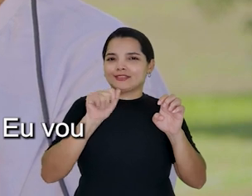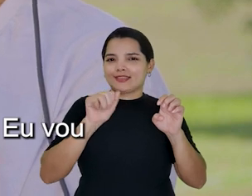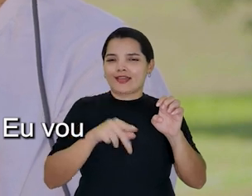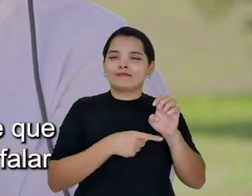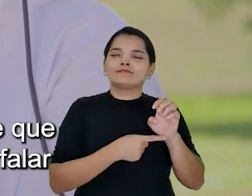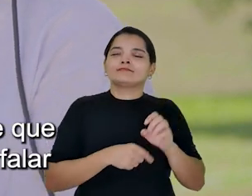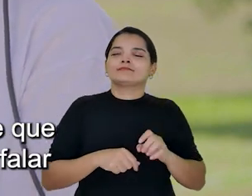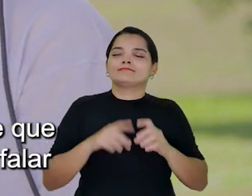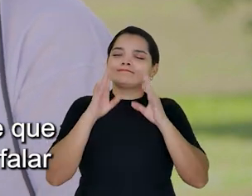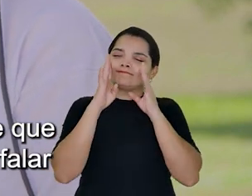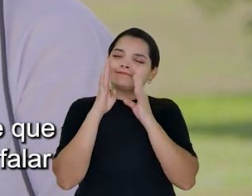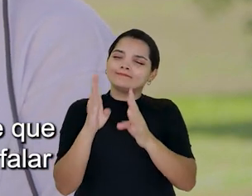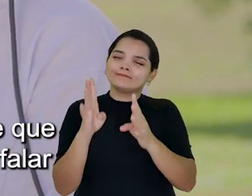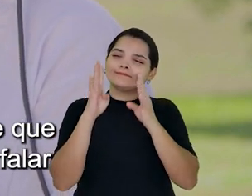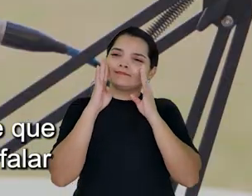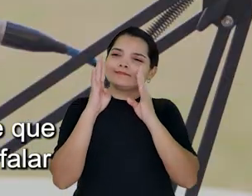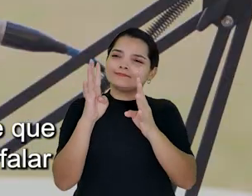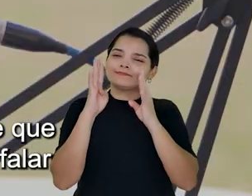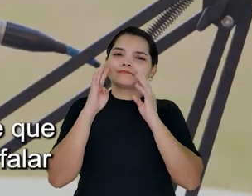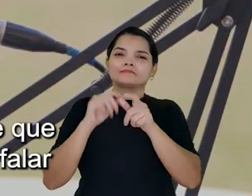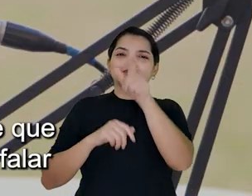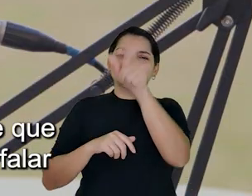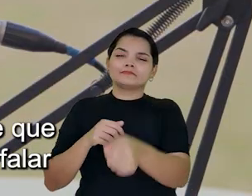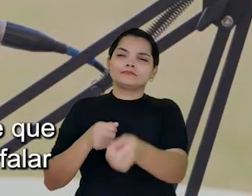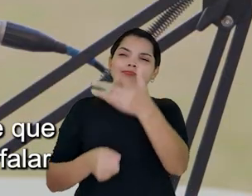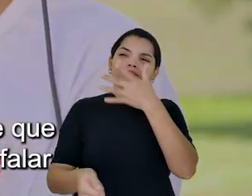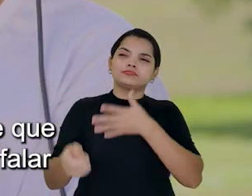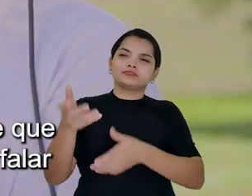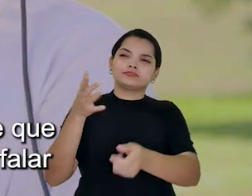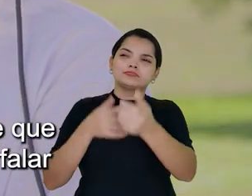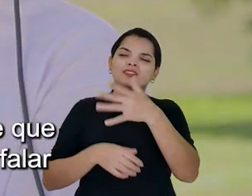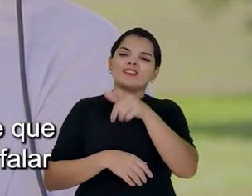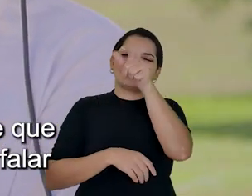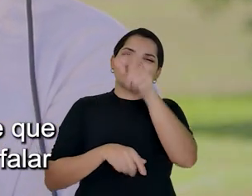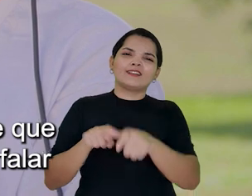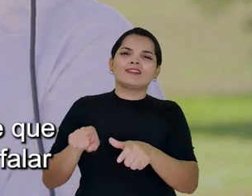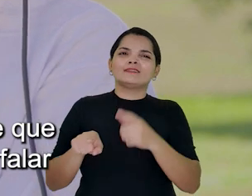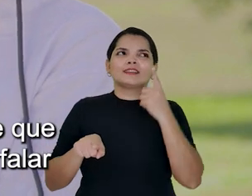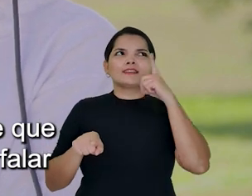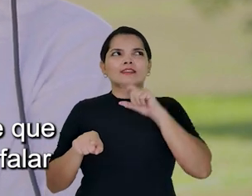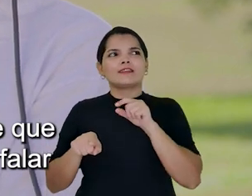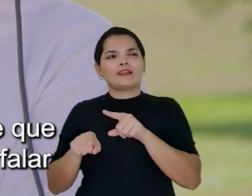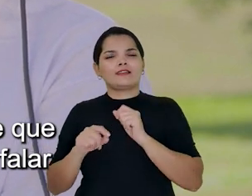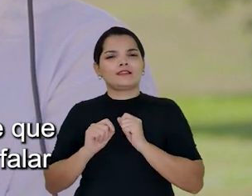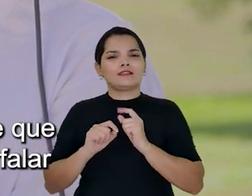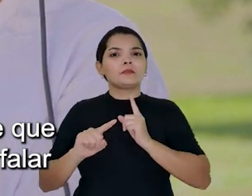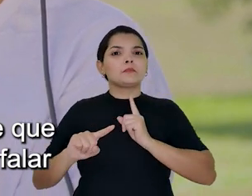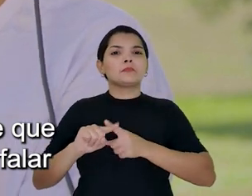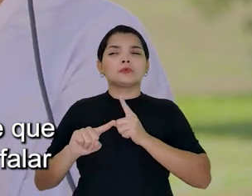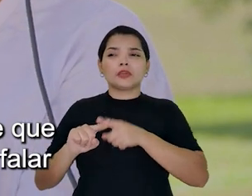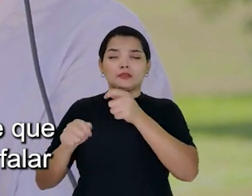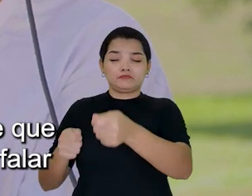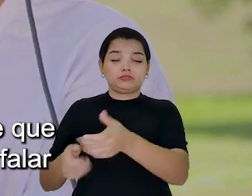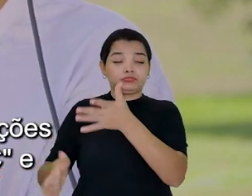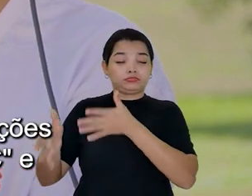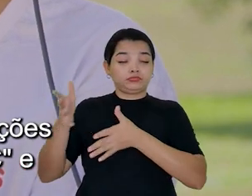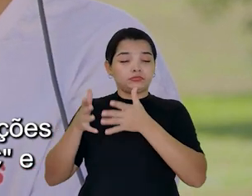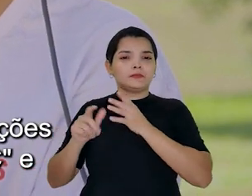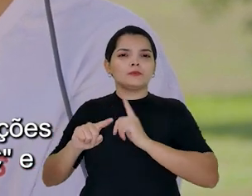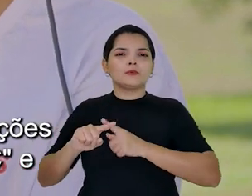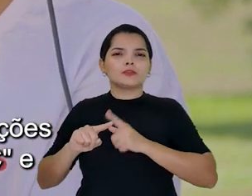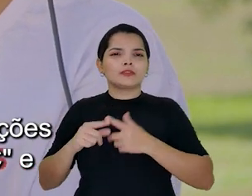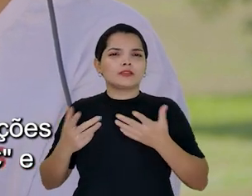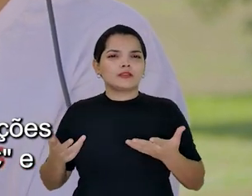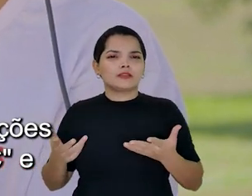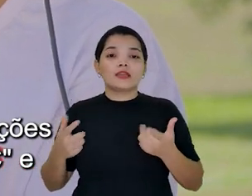ouvir de sentir o outro Quem é esse outro por que que ele tá falando dessa forma como eu preciso falar com